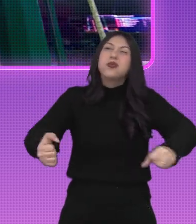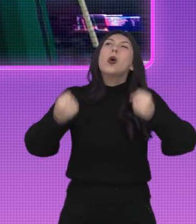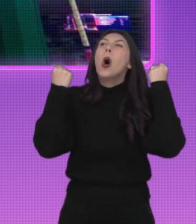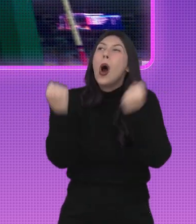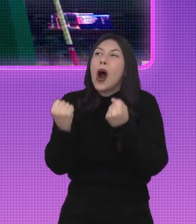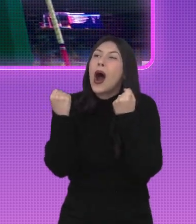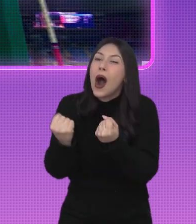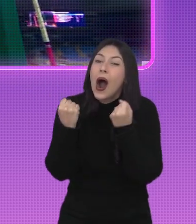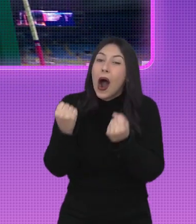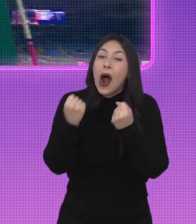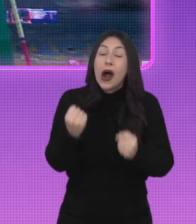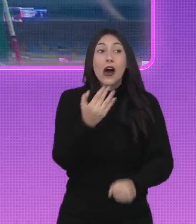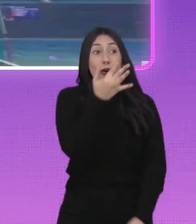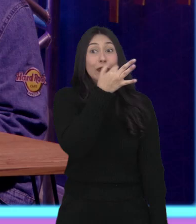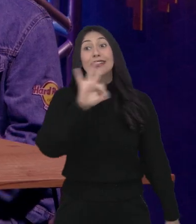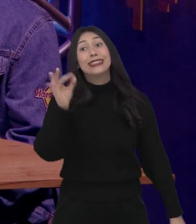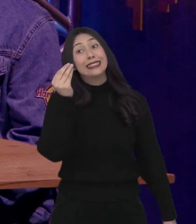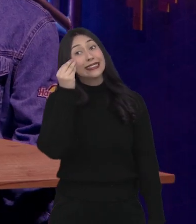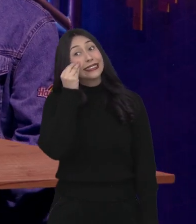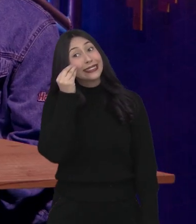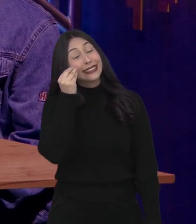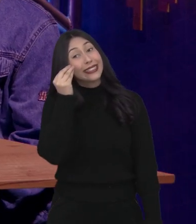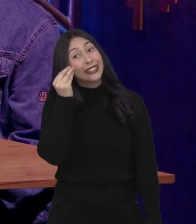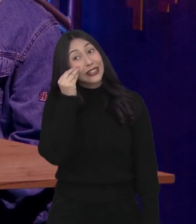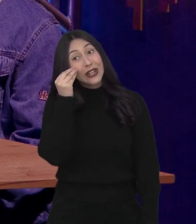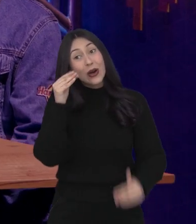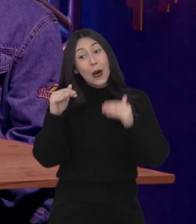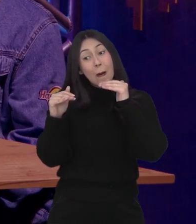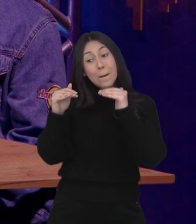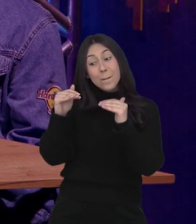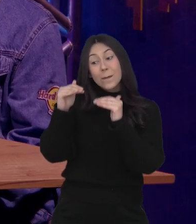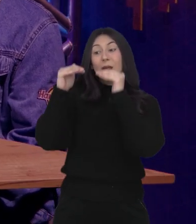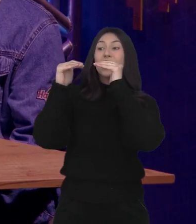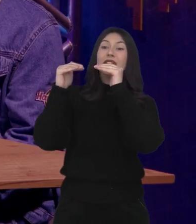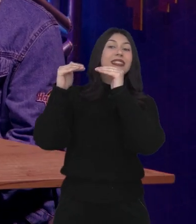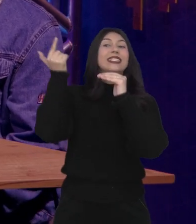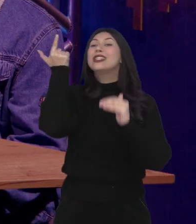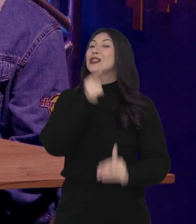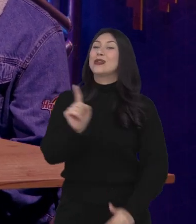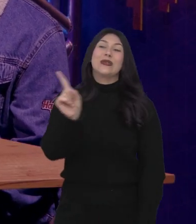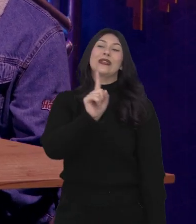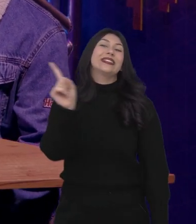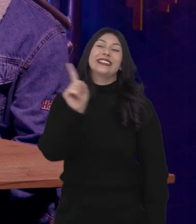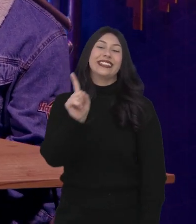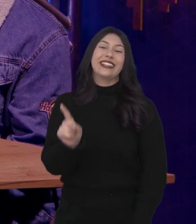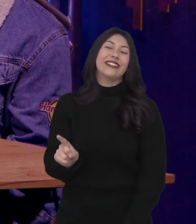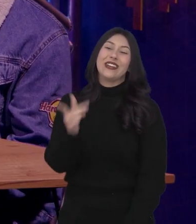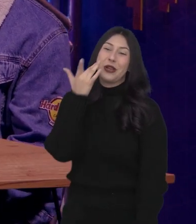indo à loucura. O francês tentou igualar a marca, mas